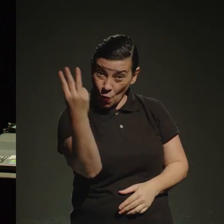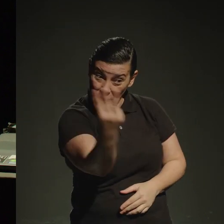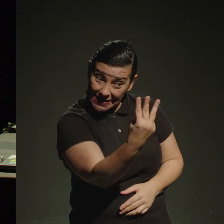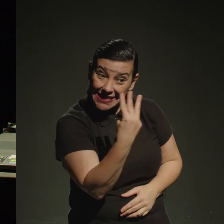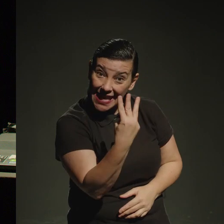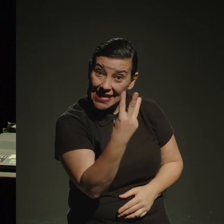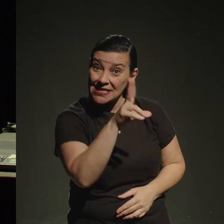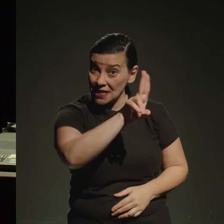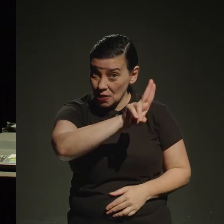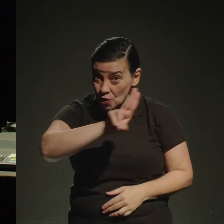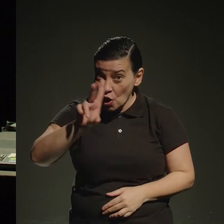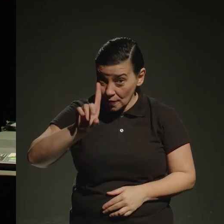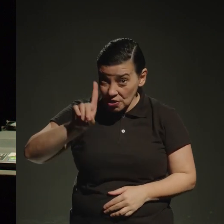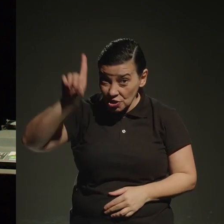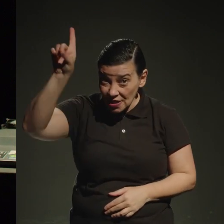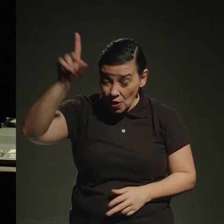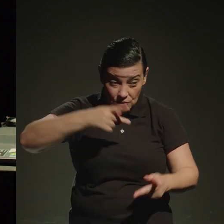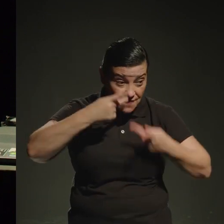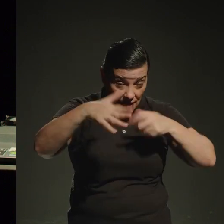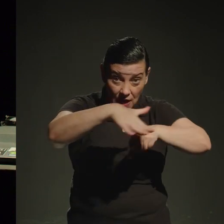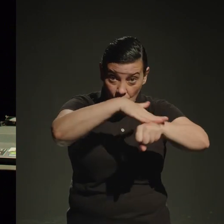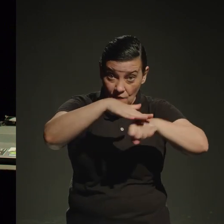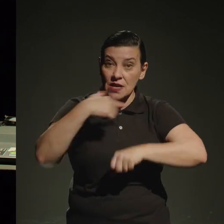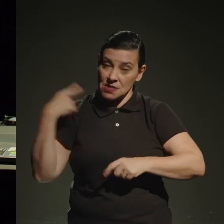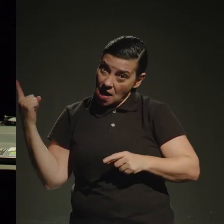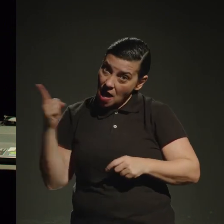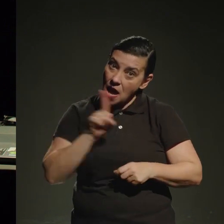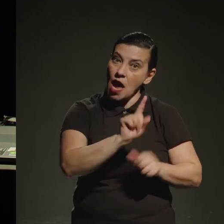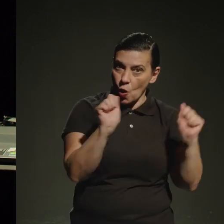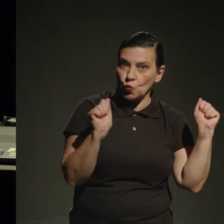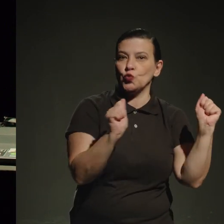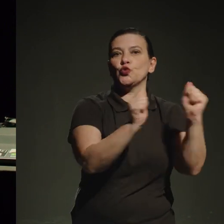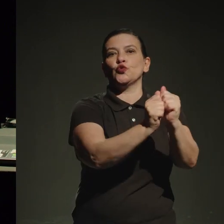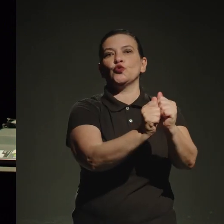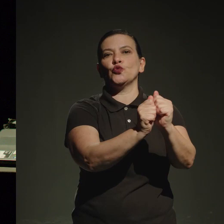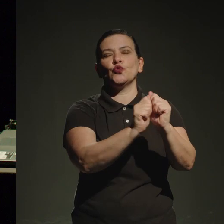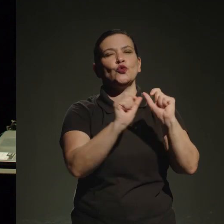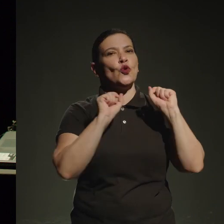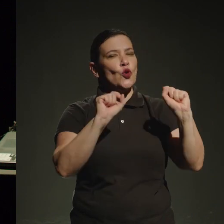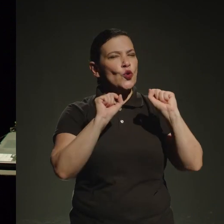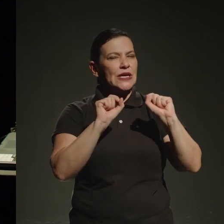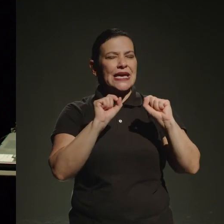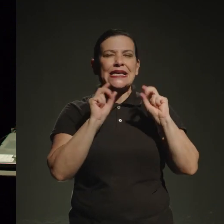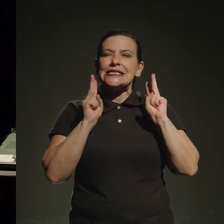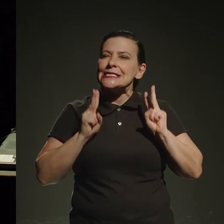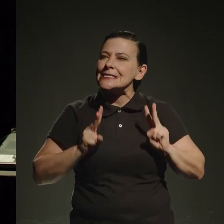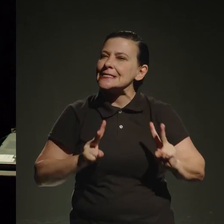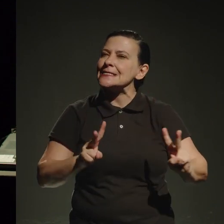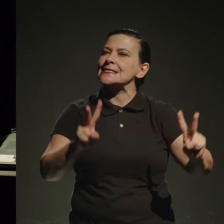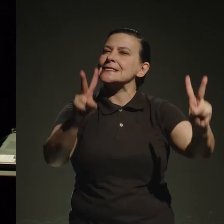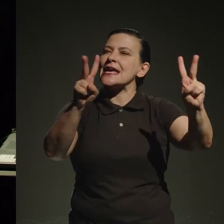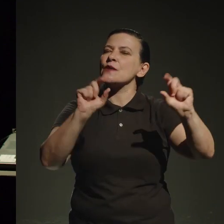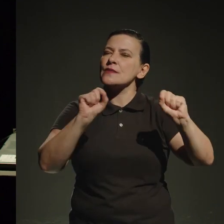mais de três pessoas reunidas e for falado o nome de Deus, eu estarei entre elas. Mas sempre com